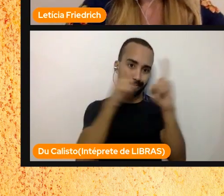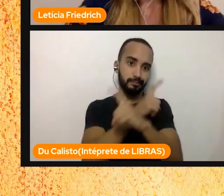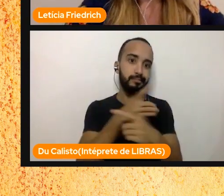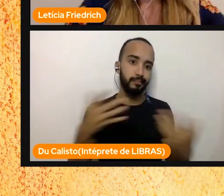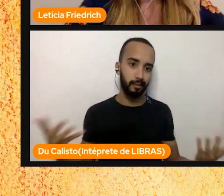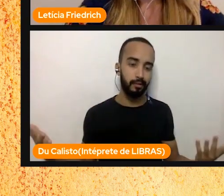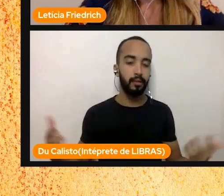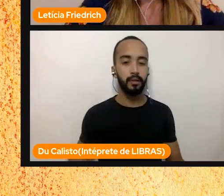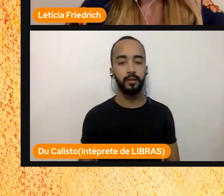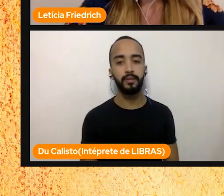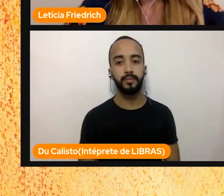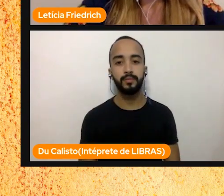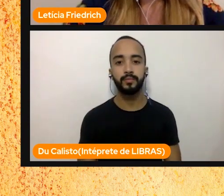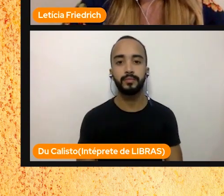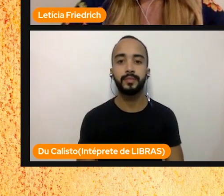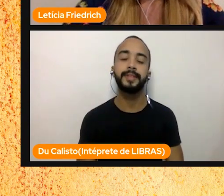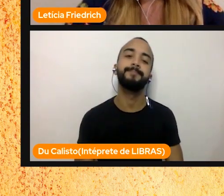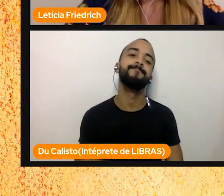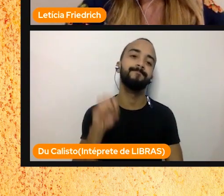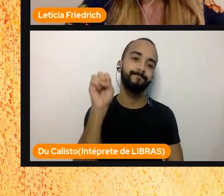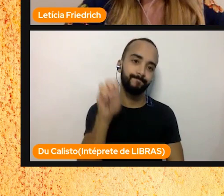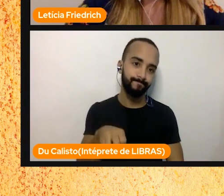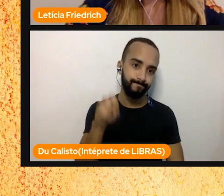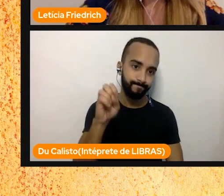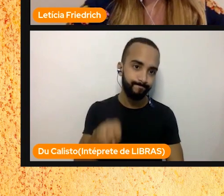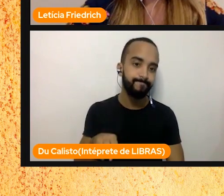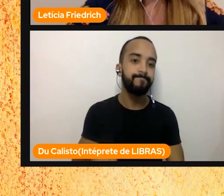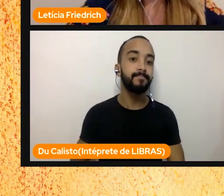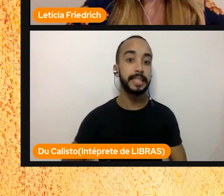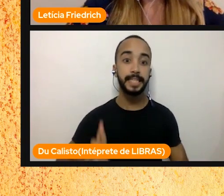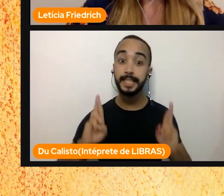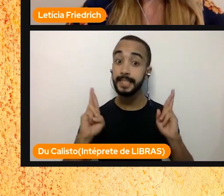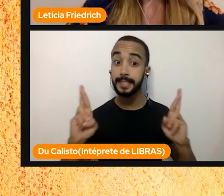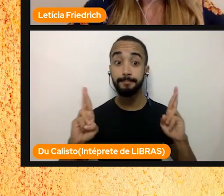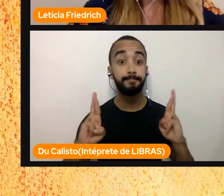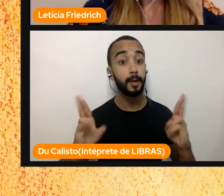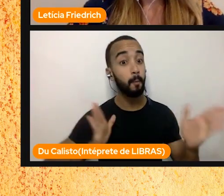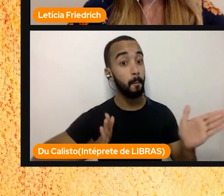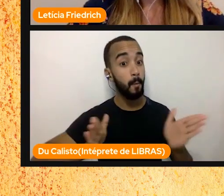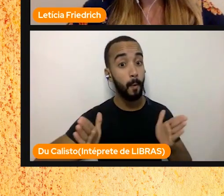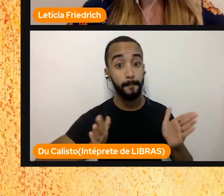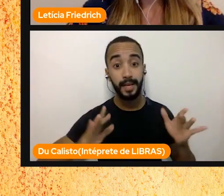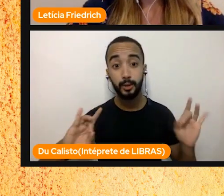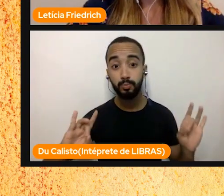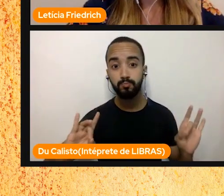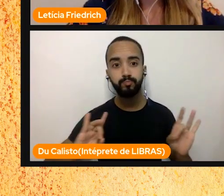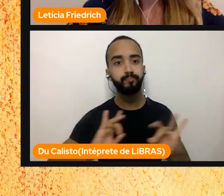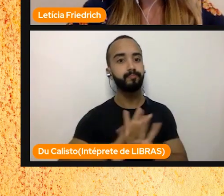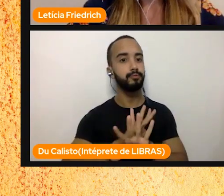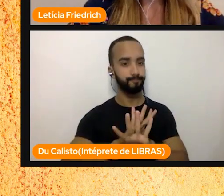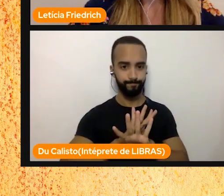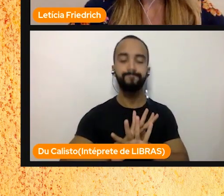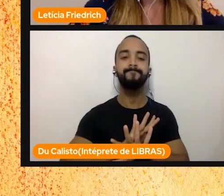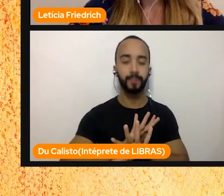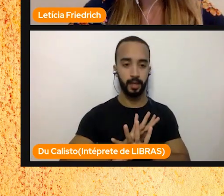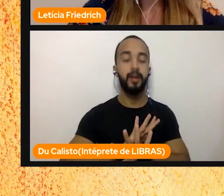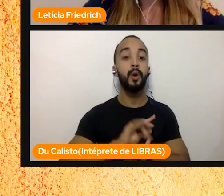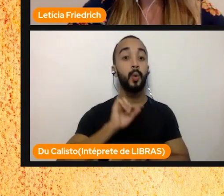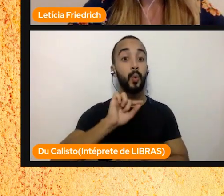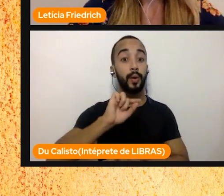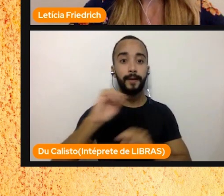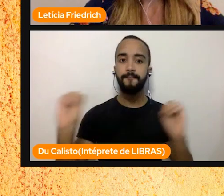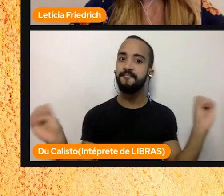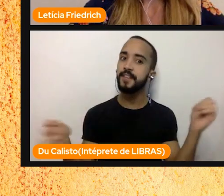Entendi. Pois é, pessoal, eu espero que esse momento passe, os festivais voltem, os filmes voltem a